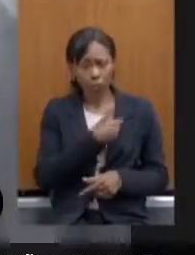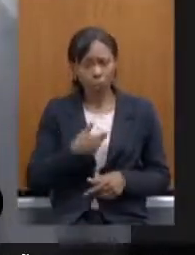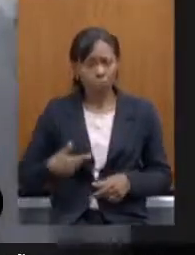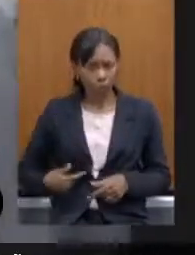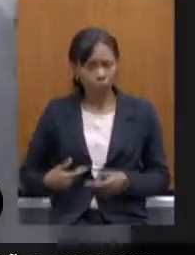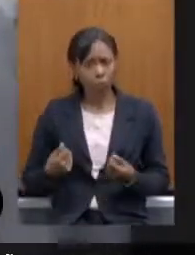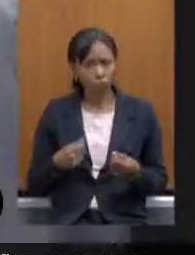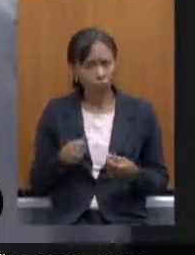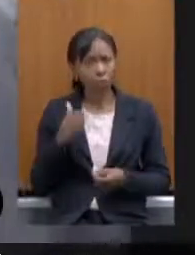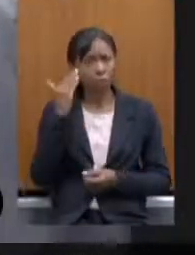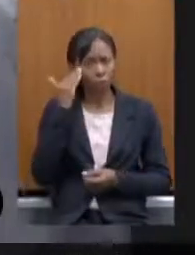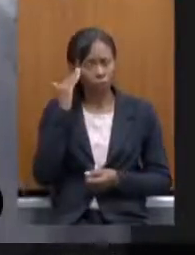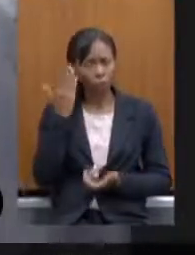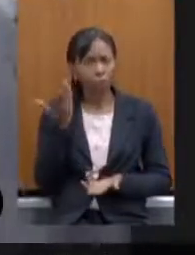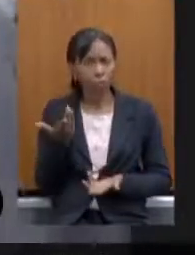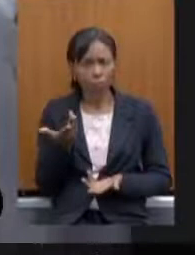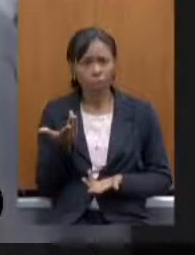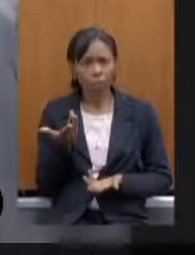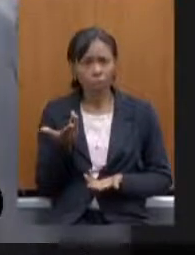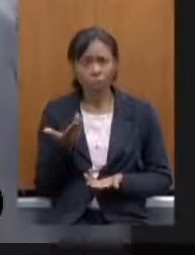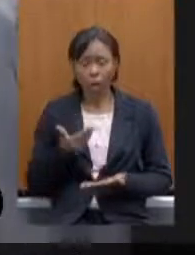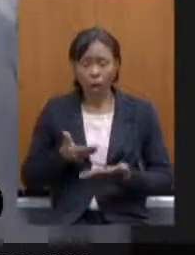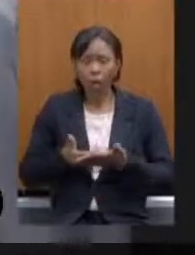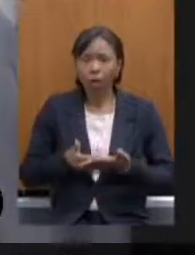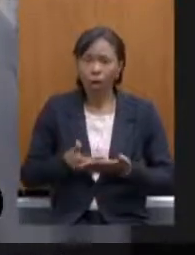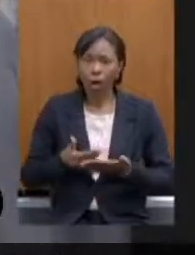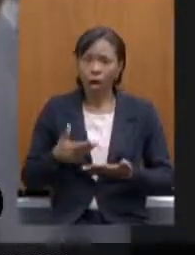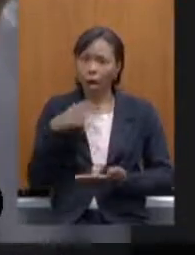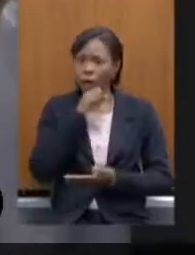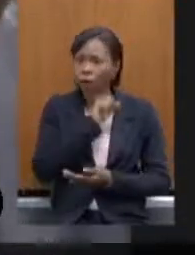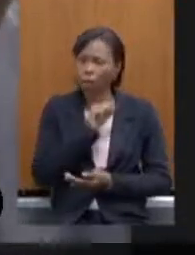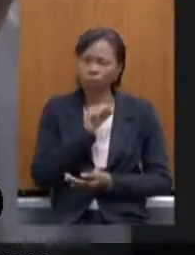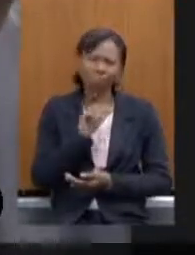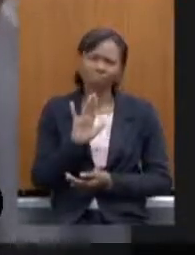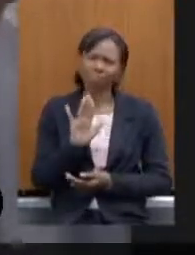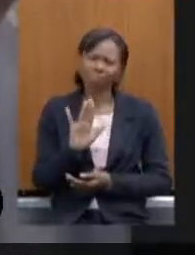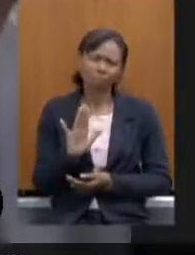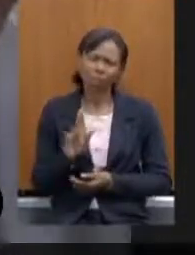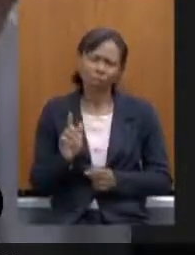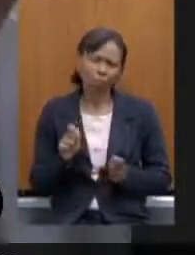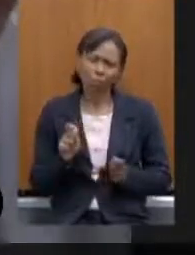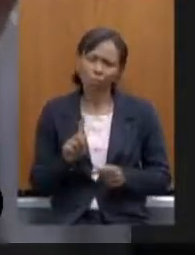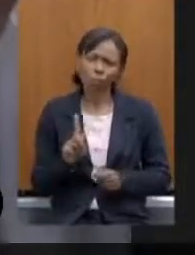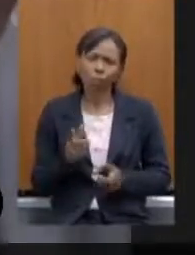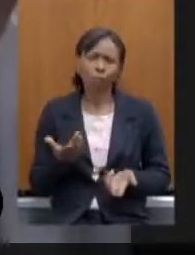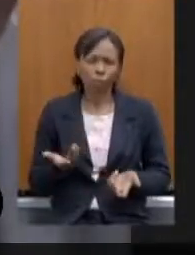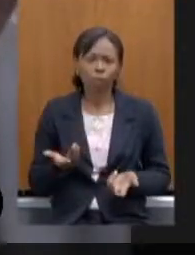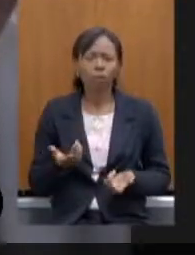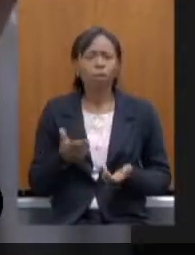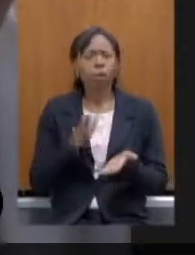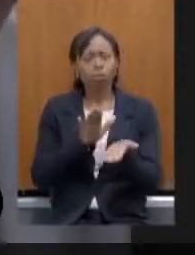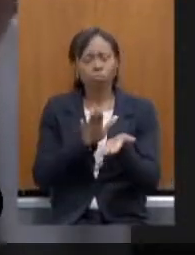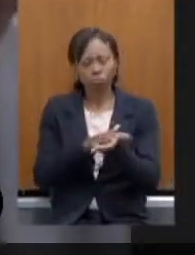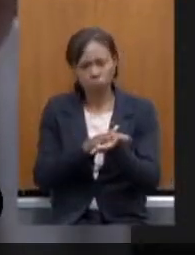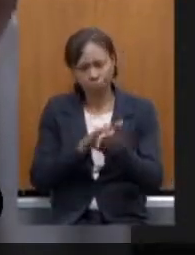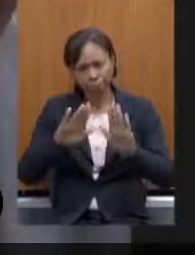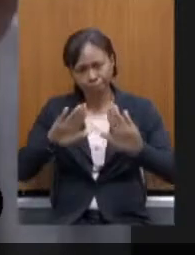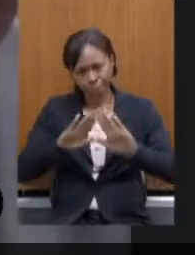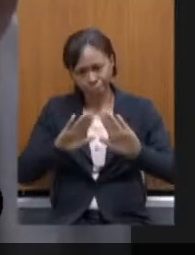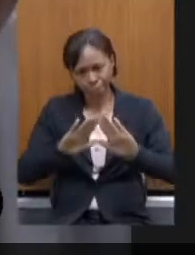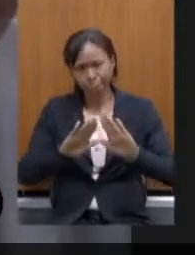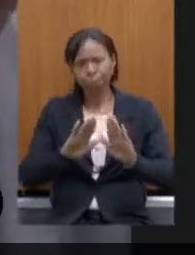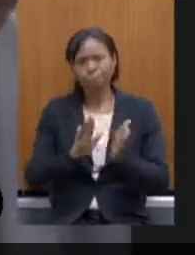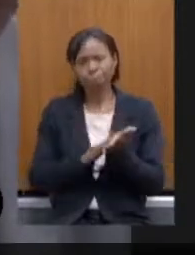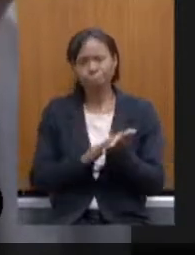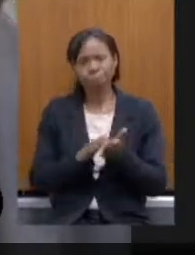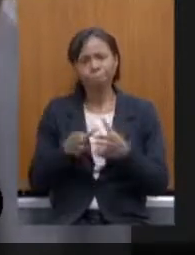eles não dá para ser desse jeito não eu quero quero parabenizar a mesmo casa parabenizar os